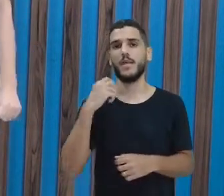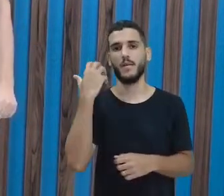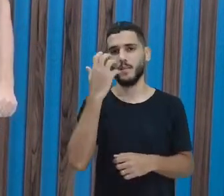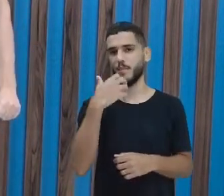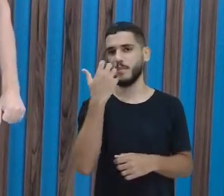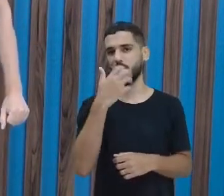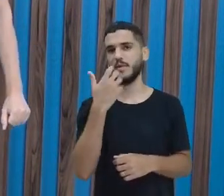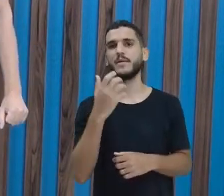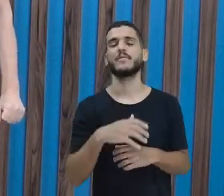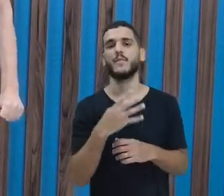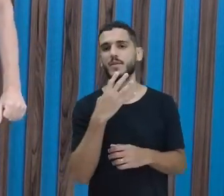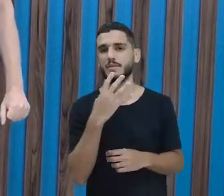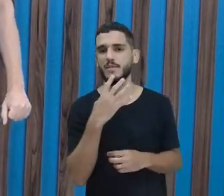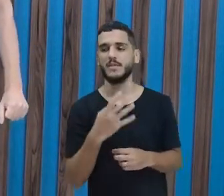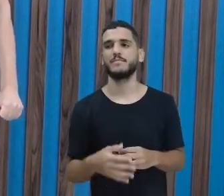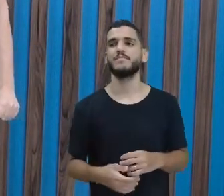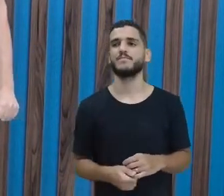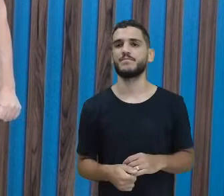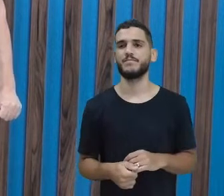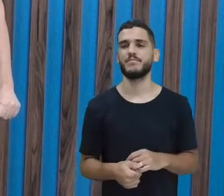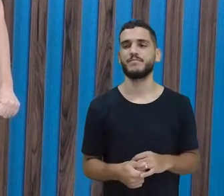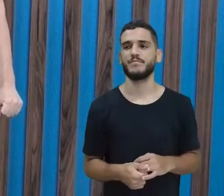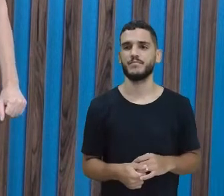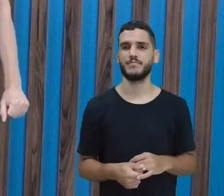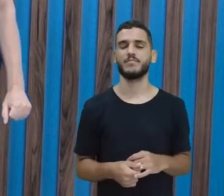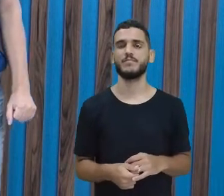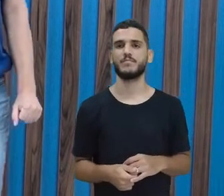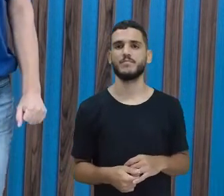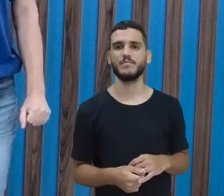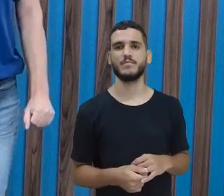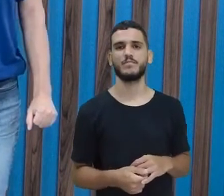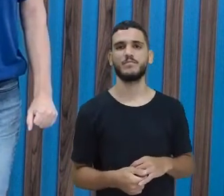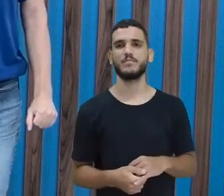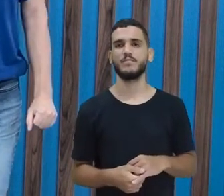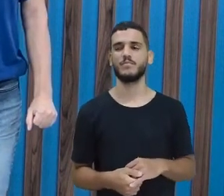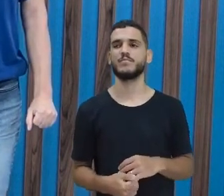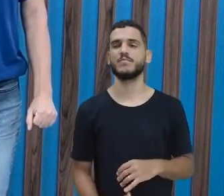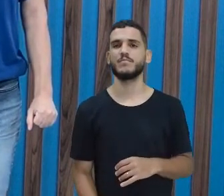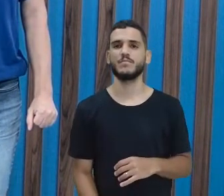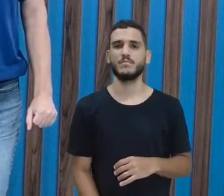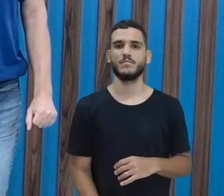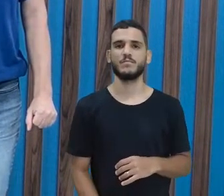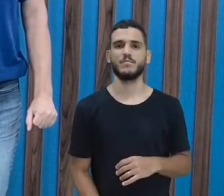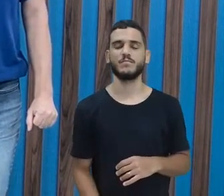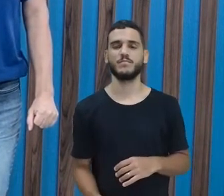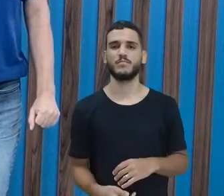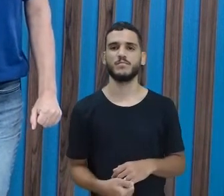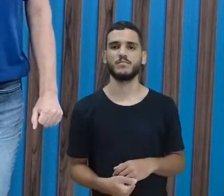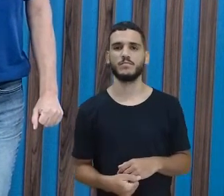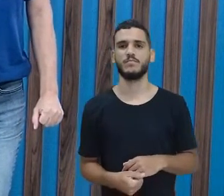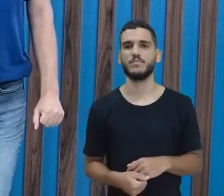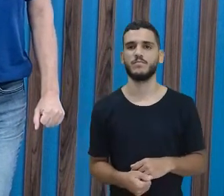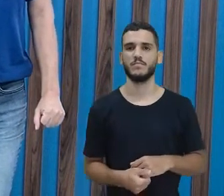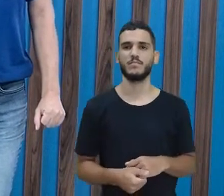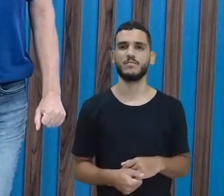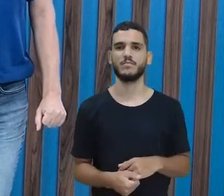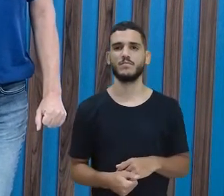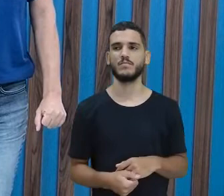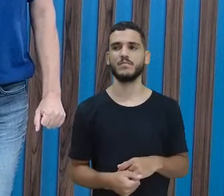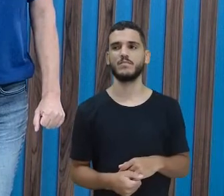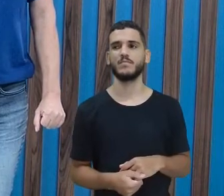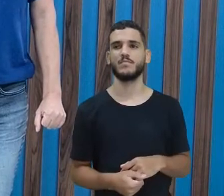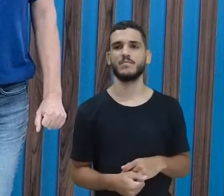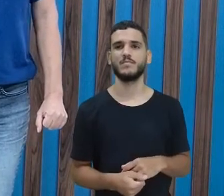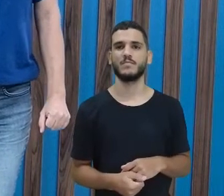conhecidas. Vamos ver algumas. Olha, deixa eu colocar aqui, foi aparecendo devagarinho, mas estão todas aí. É um defeito especial.